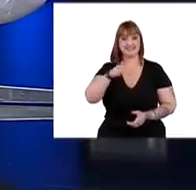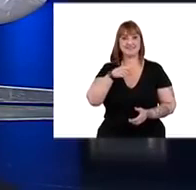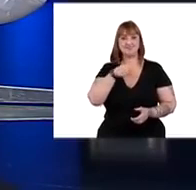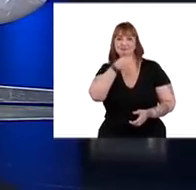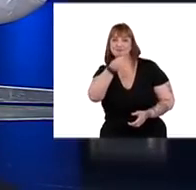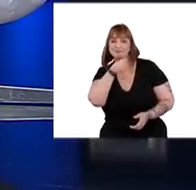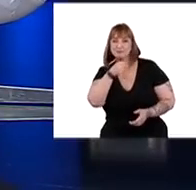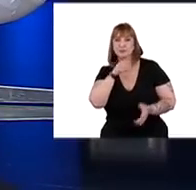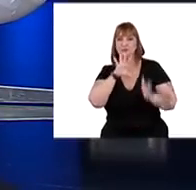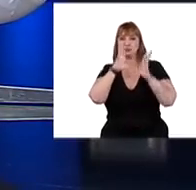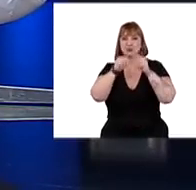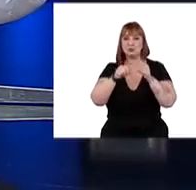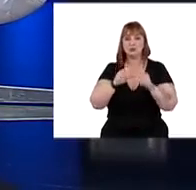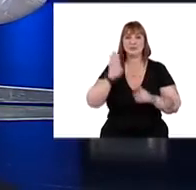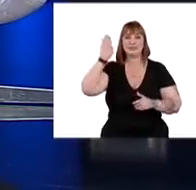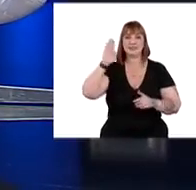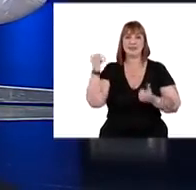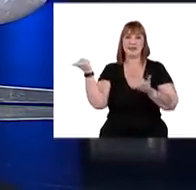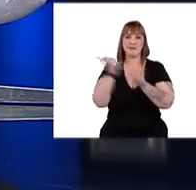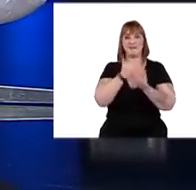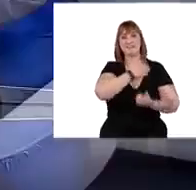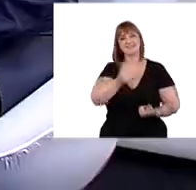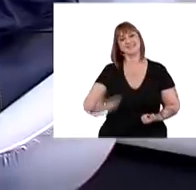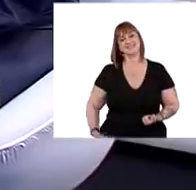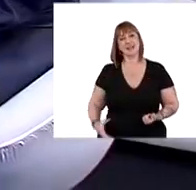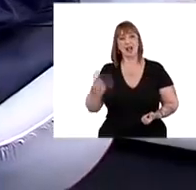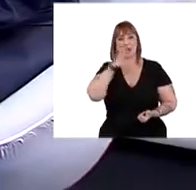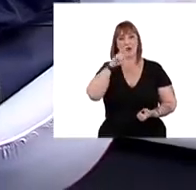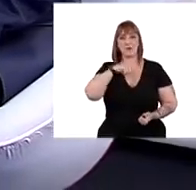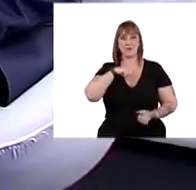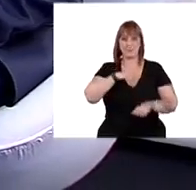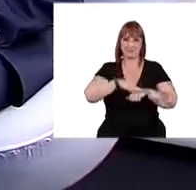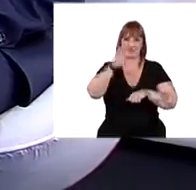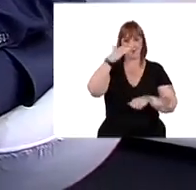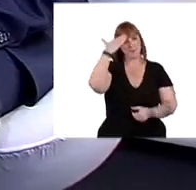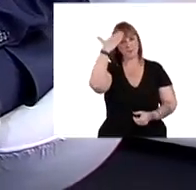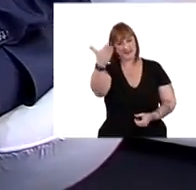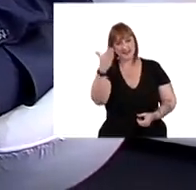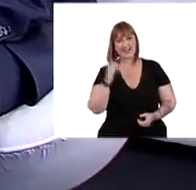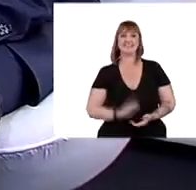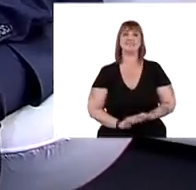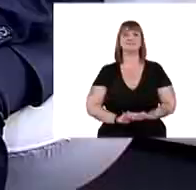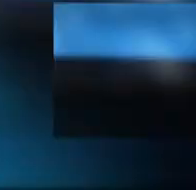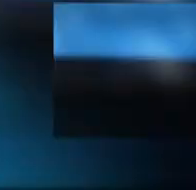que a gente vem fazendo com os candidatos à vice-presidência da República. Daqui a pouquinho tem mais. Obrigada, candidata.